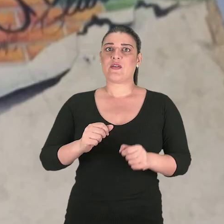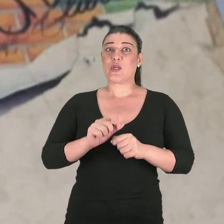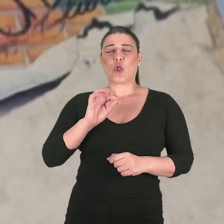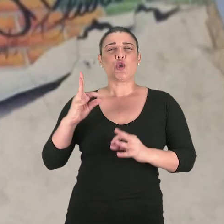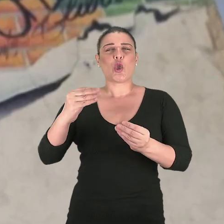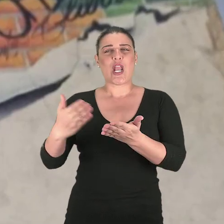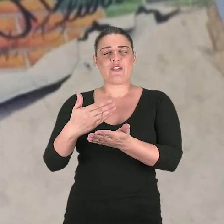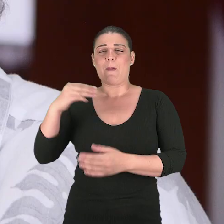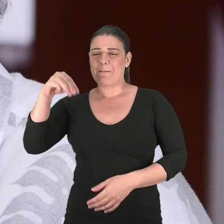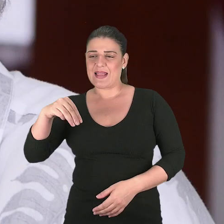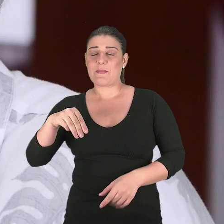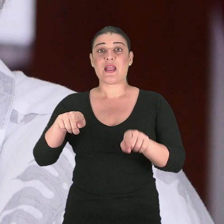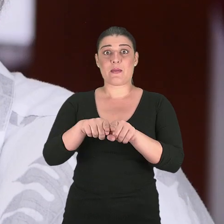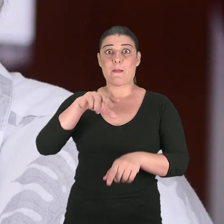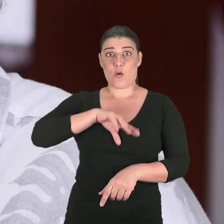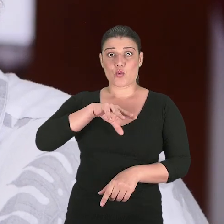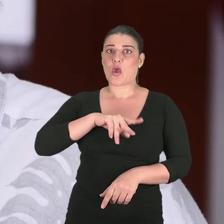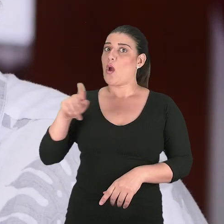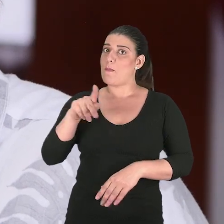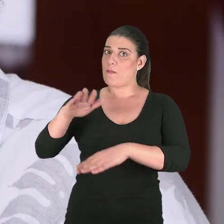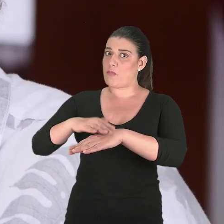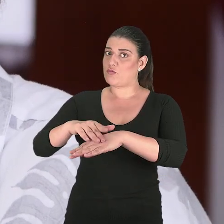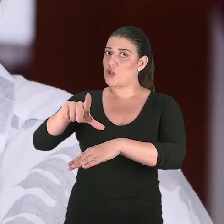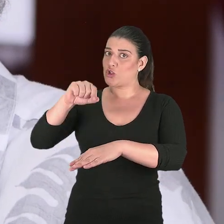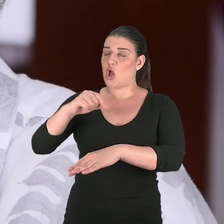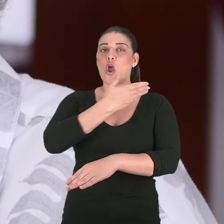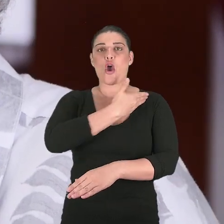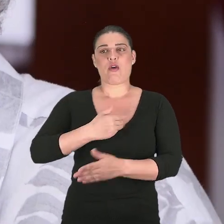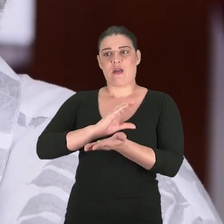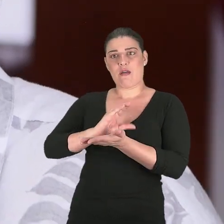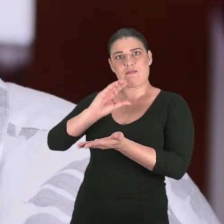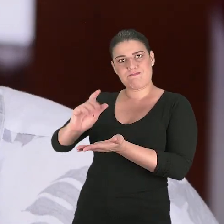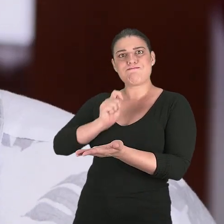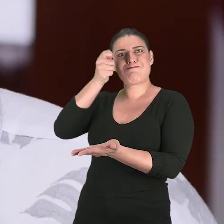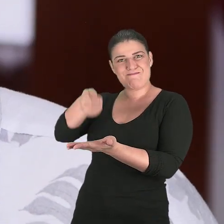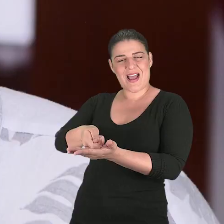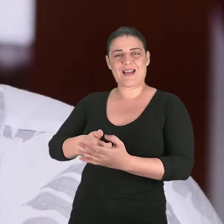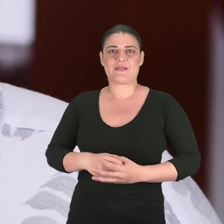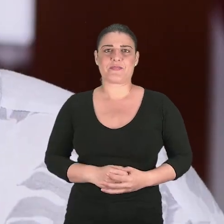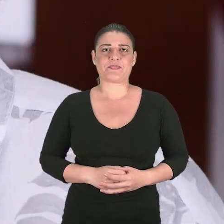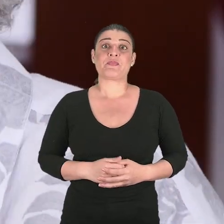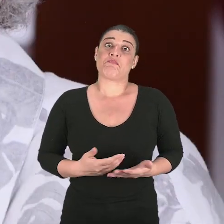de matemática português, professor escolhe e o governo federal paga.